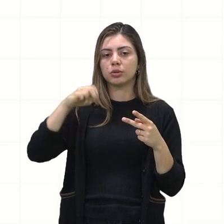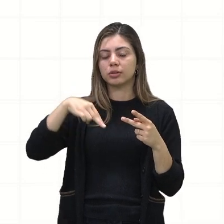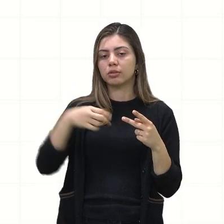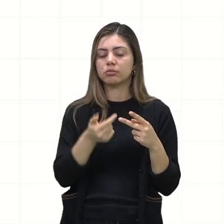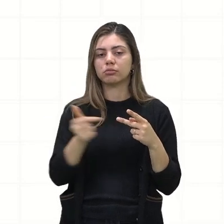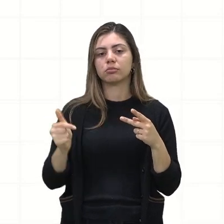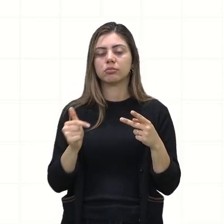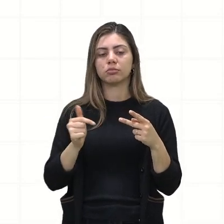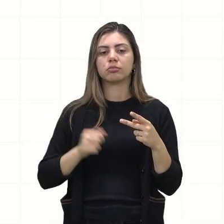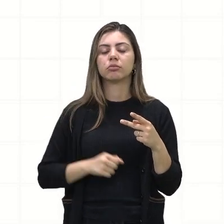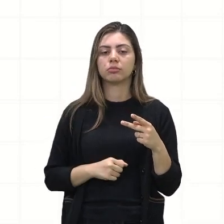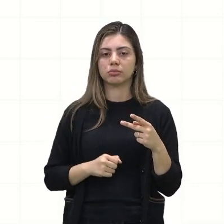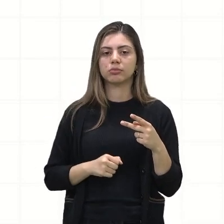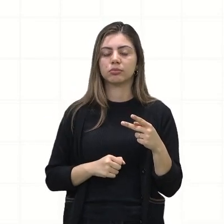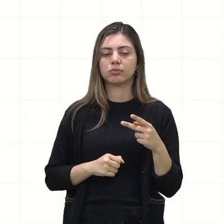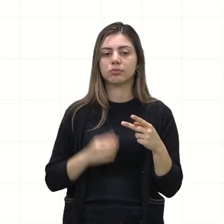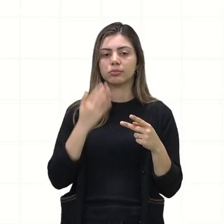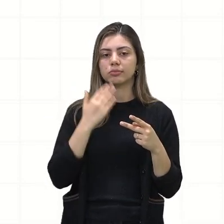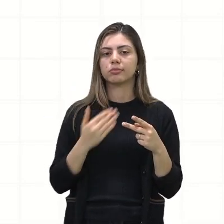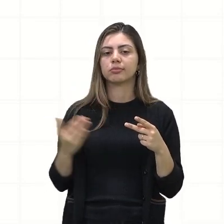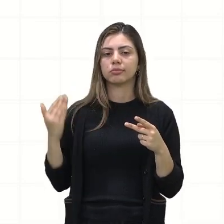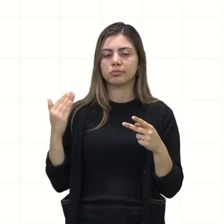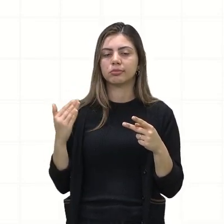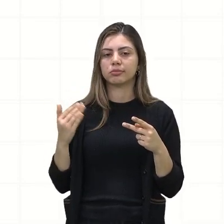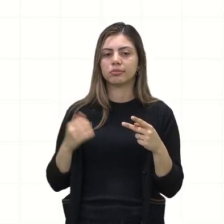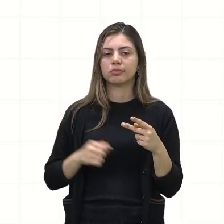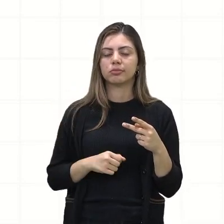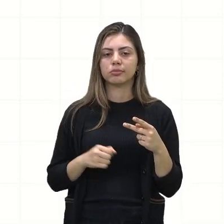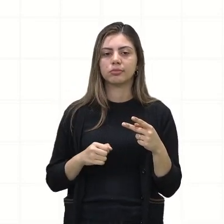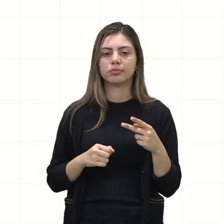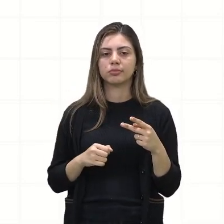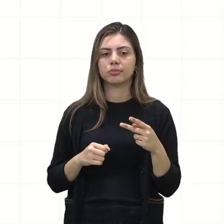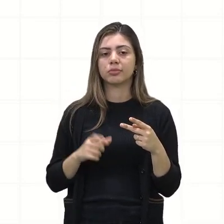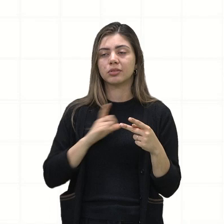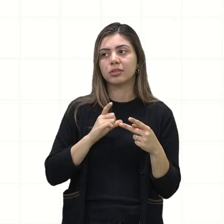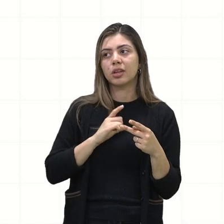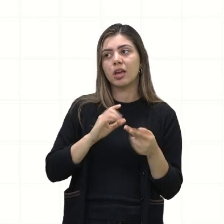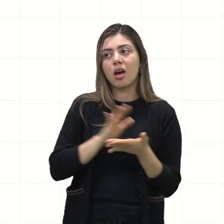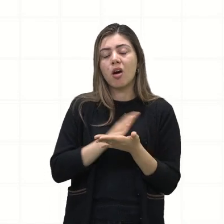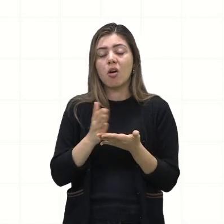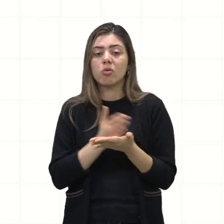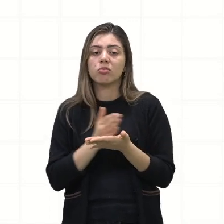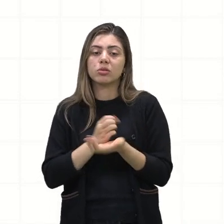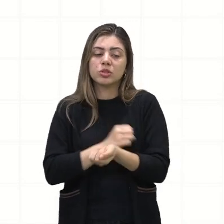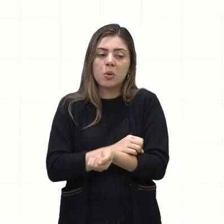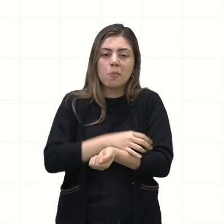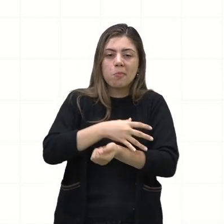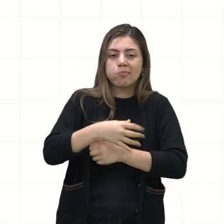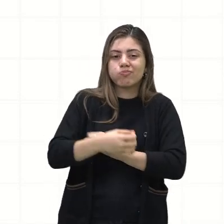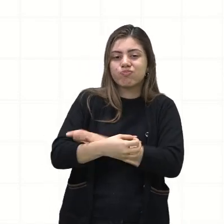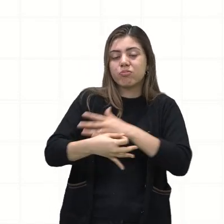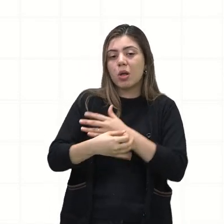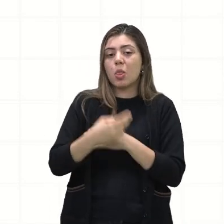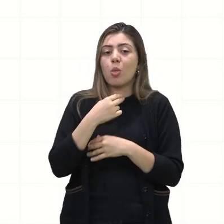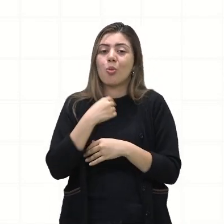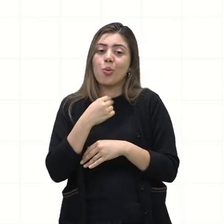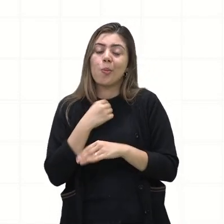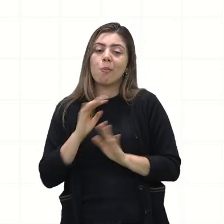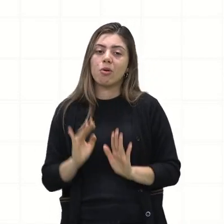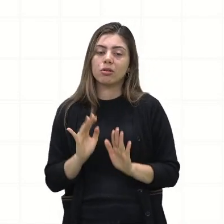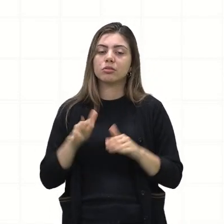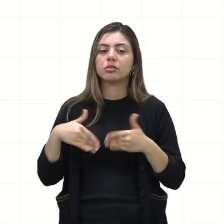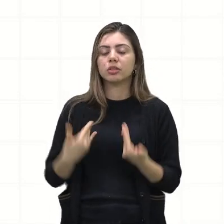e hoje em dia, como tem muito alérgico ou intolerante, né, ao